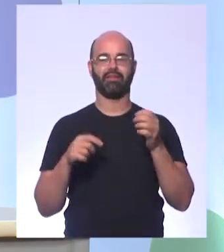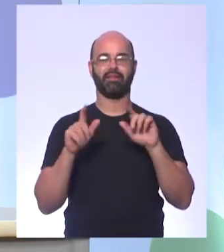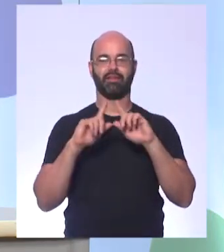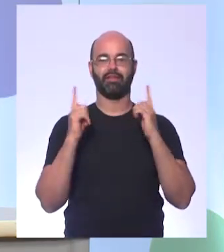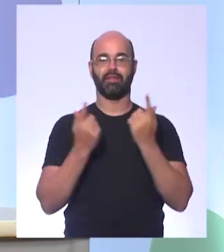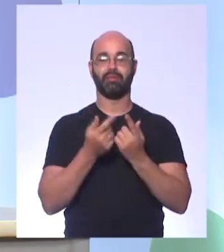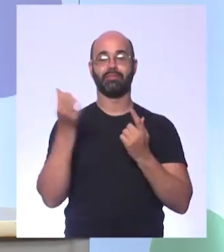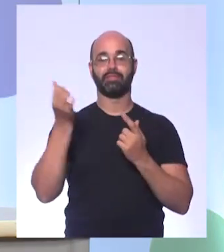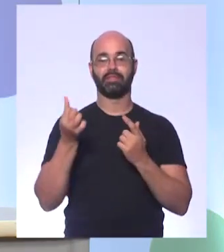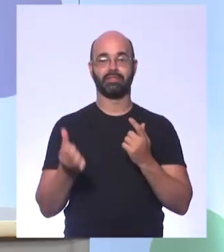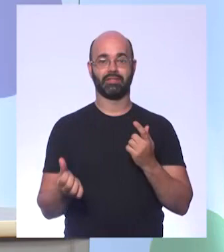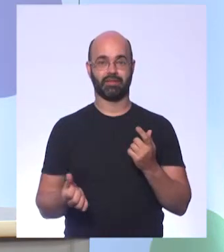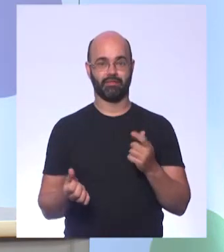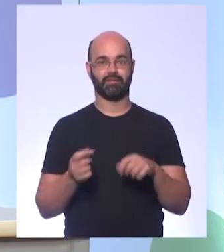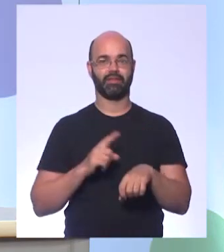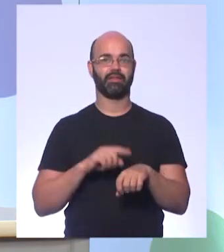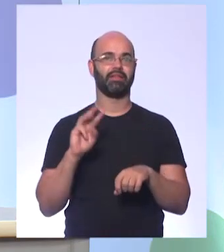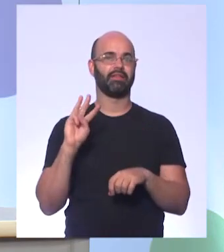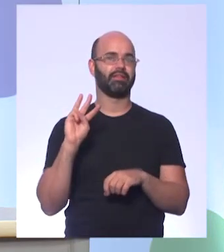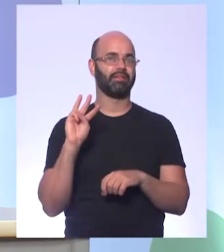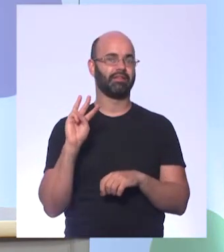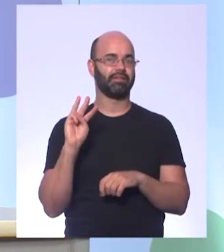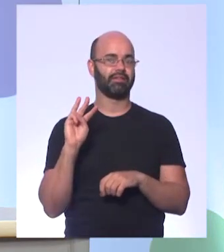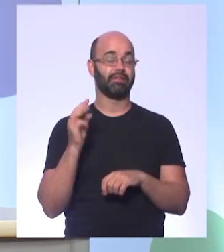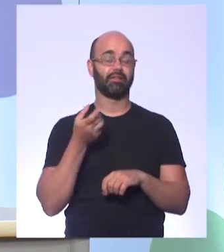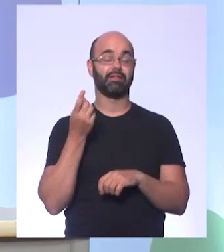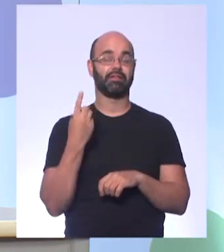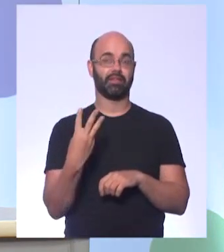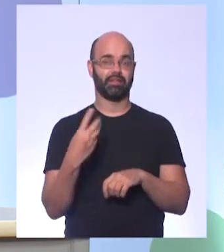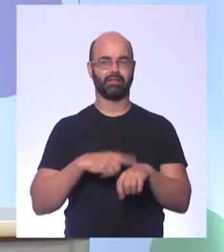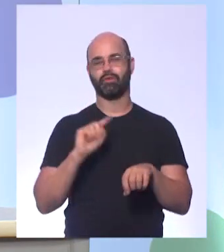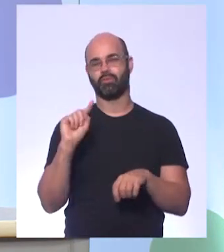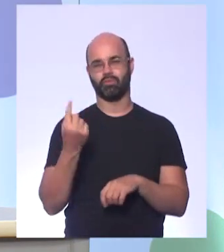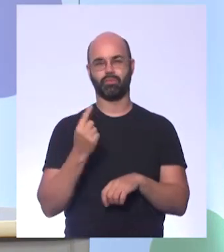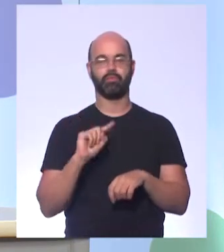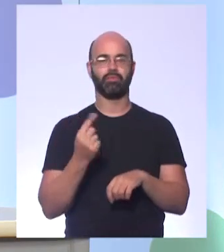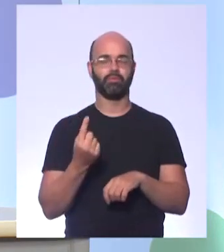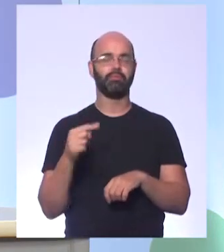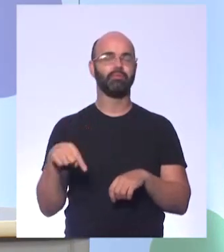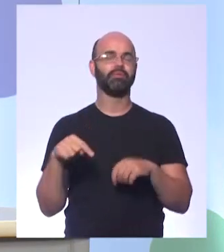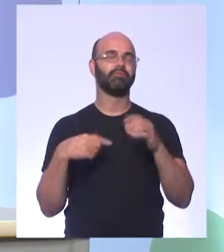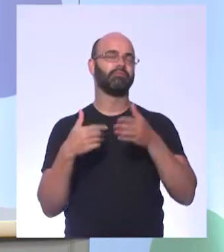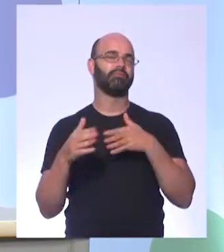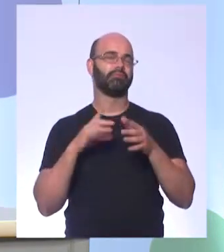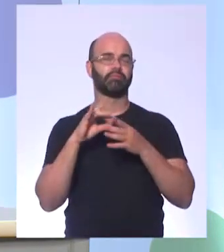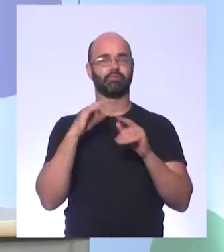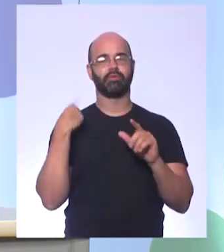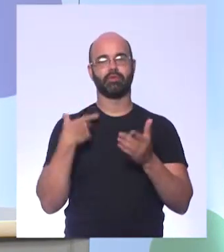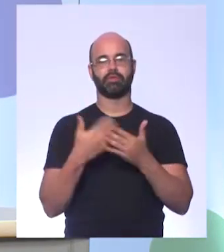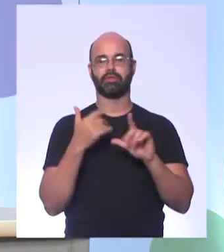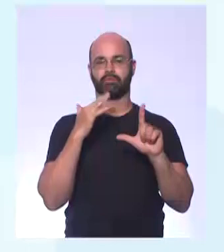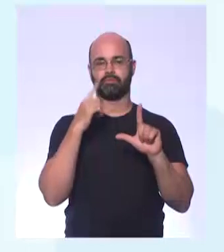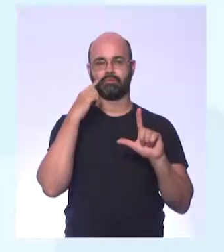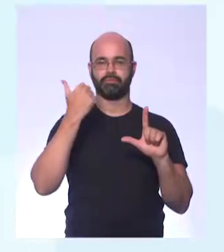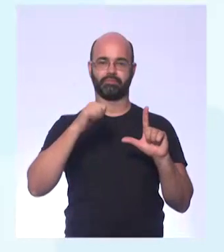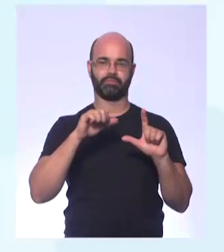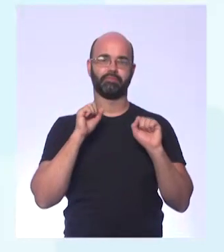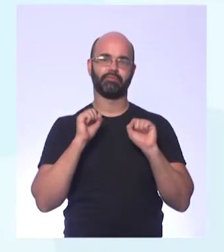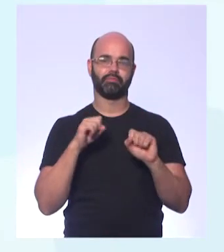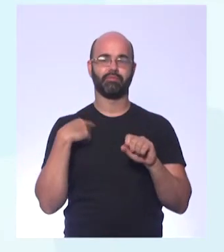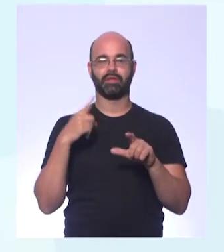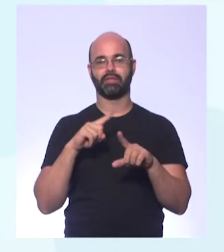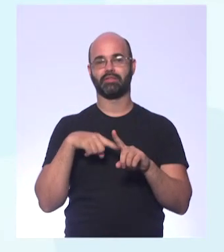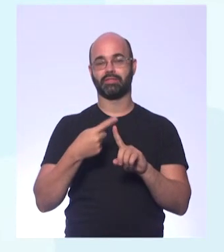a partir das 13 horas, em qualquer canal do ensino fundamental e do ensino médio. Não deixem de avaliar nossa aula através do QR Code e do link